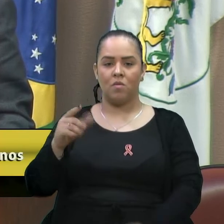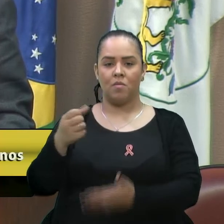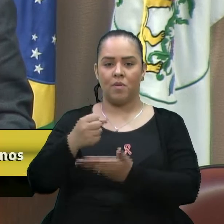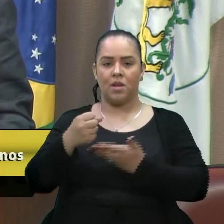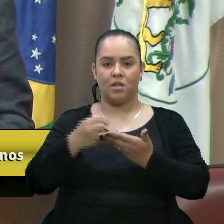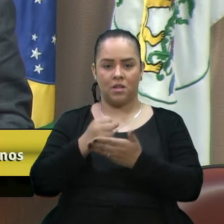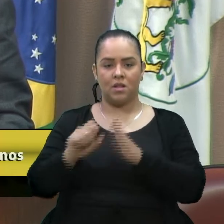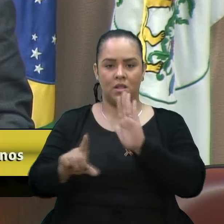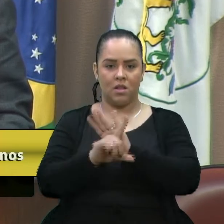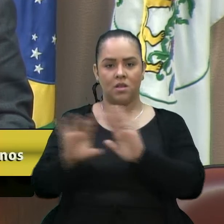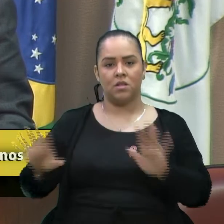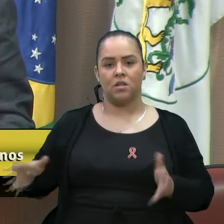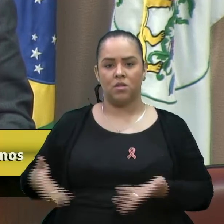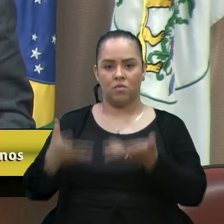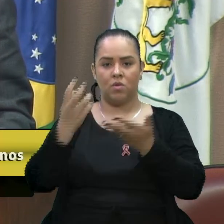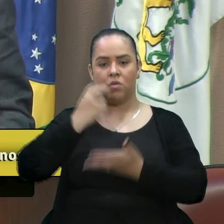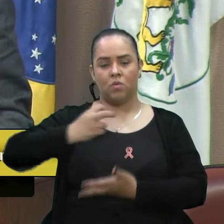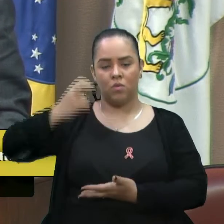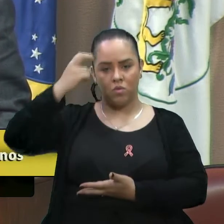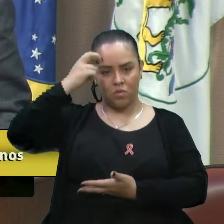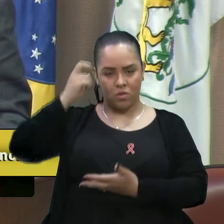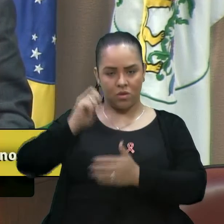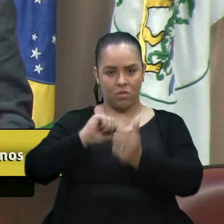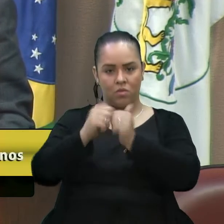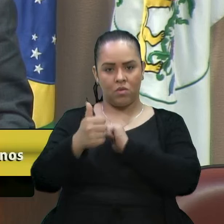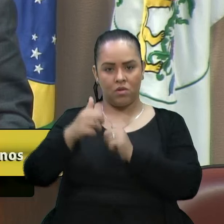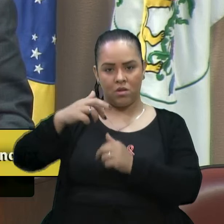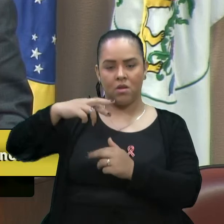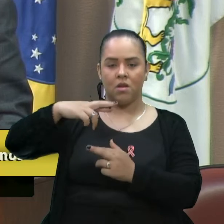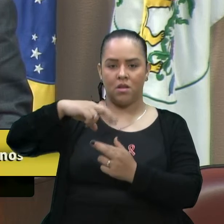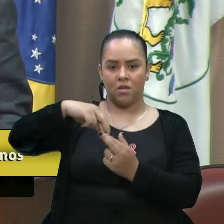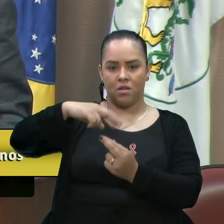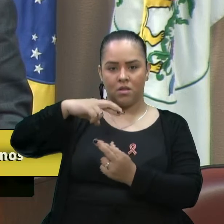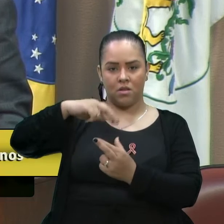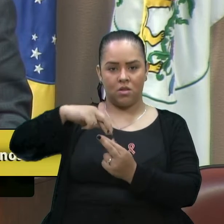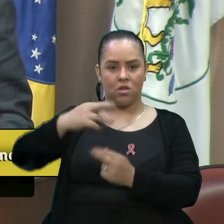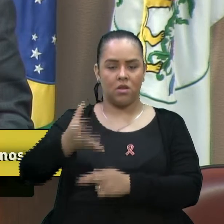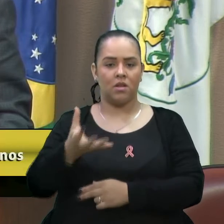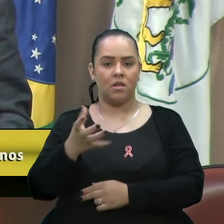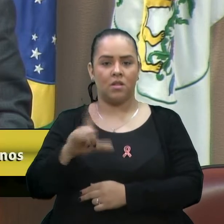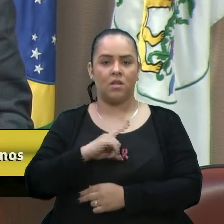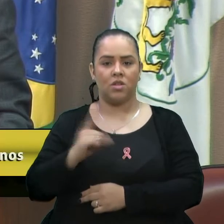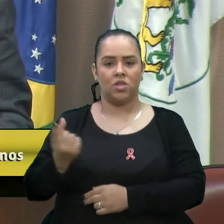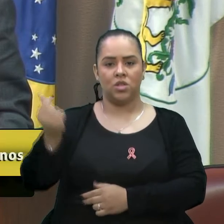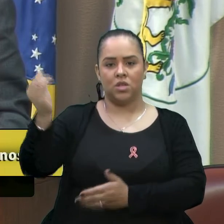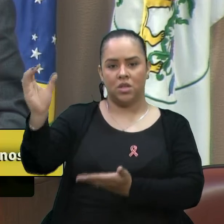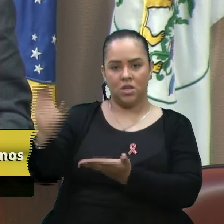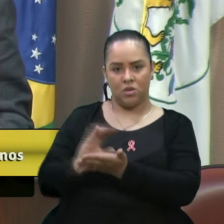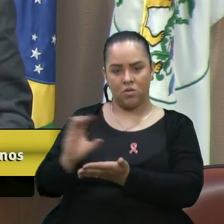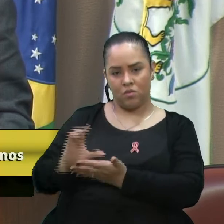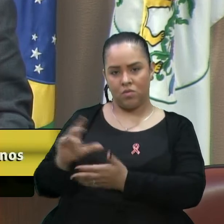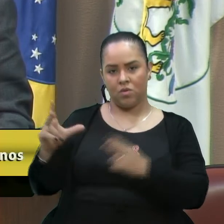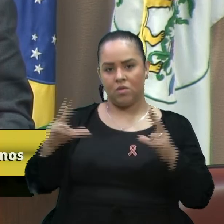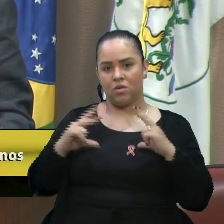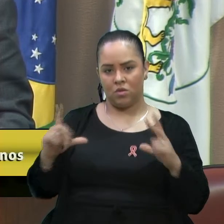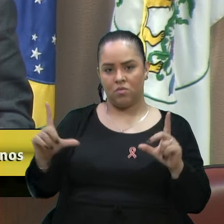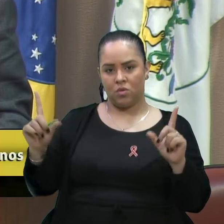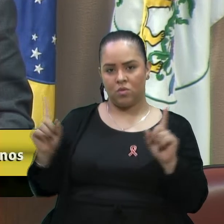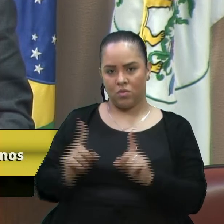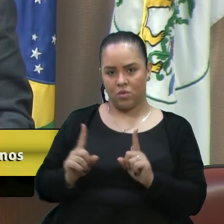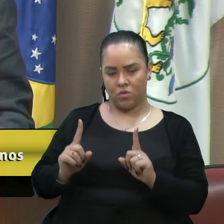esporte e a lei do incentivo à reciclagem, busca atrair recursos da iniciativa privada com a dedução do imposto de